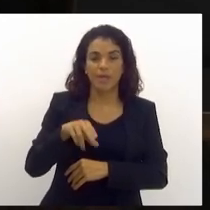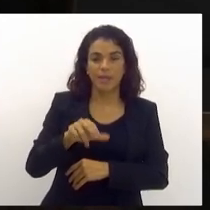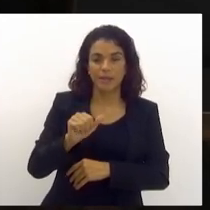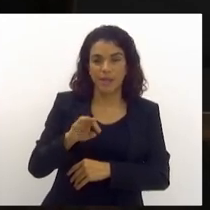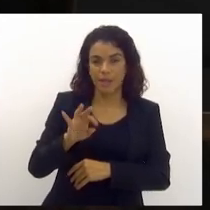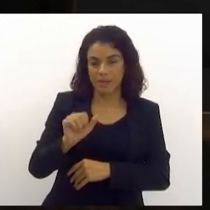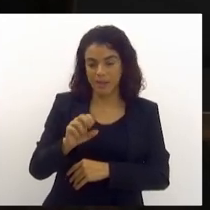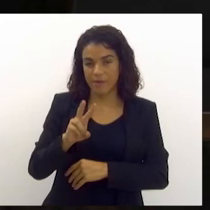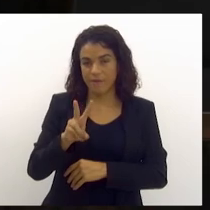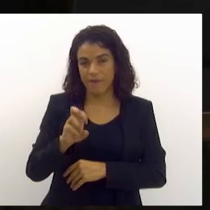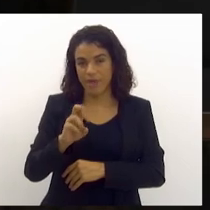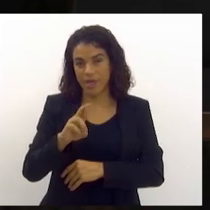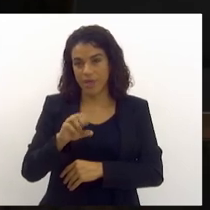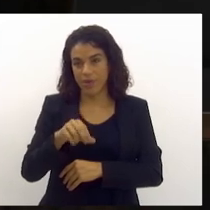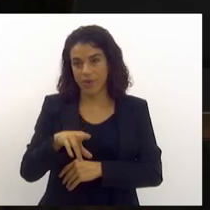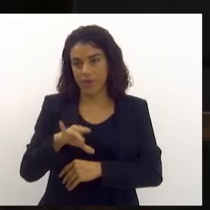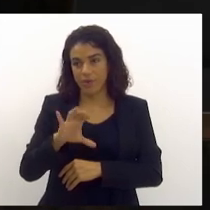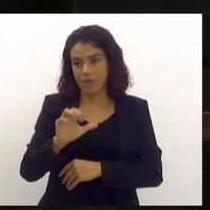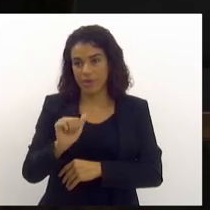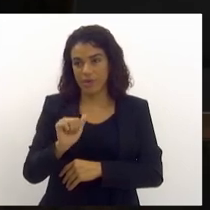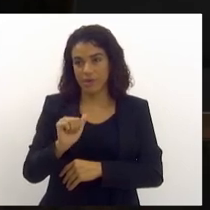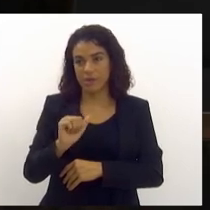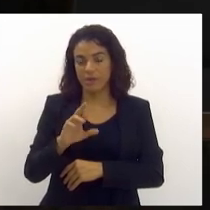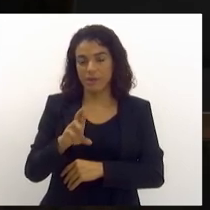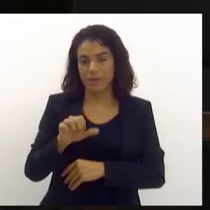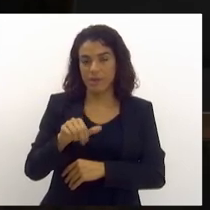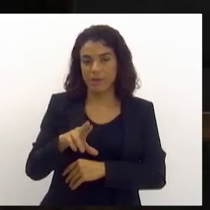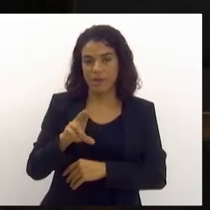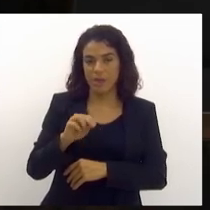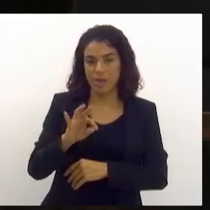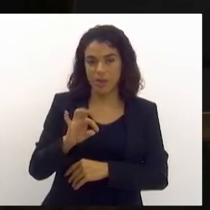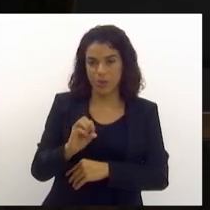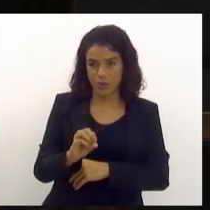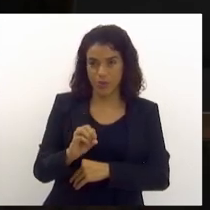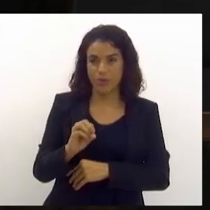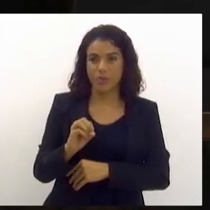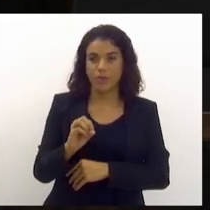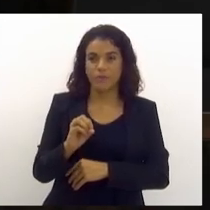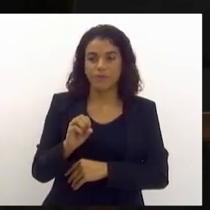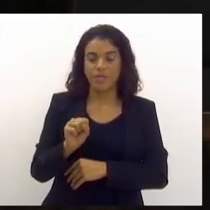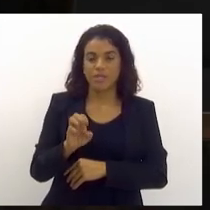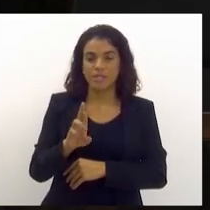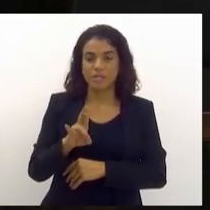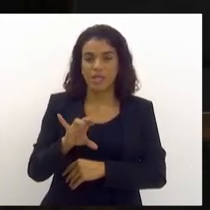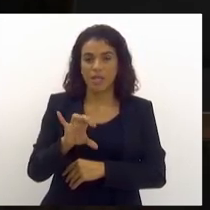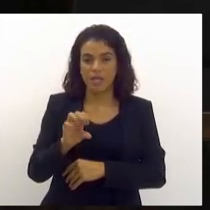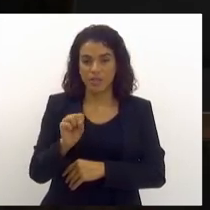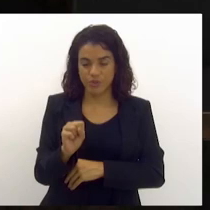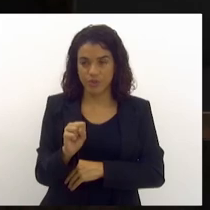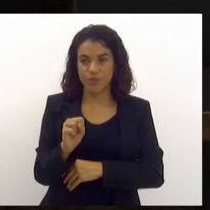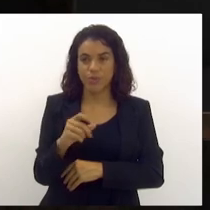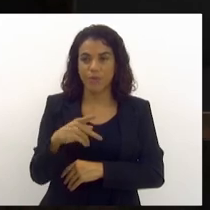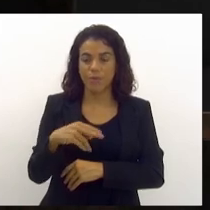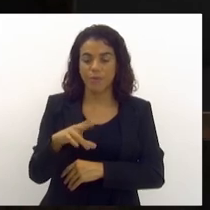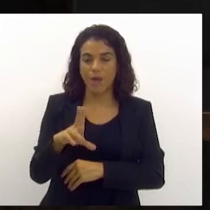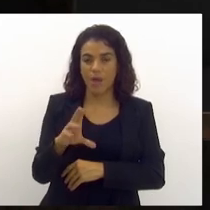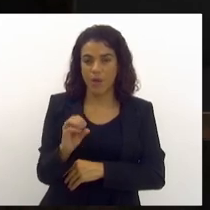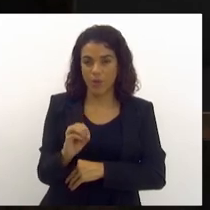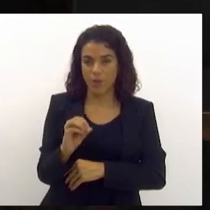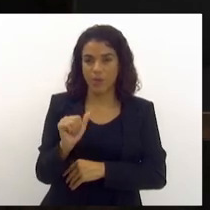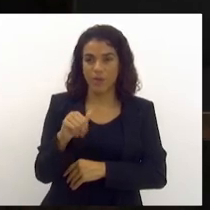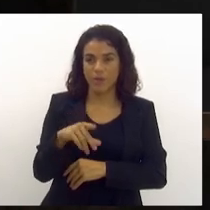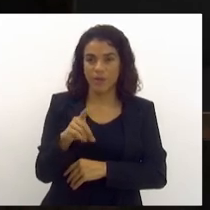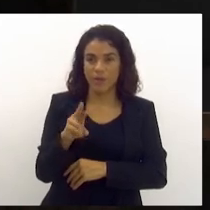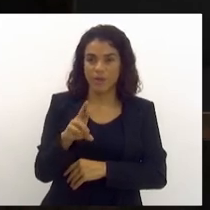Souza, Verônica Lima, Renato Miranda, Dionísio Lins, Célia Jordão, Luiz Paulo, Dani Monteiro e André